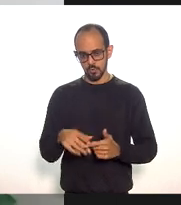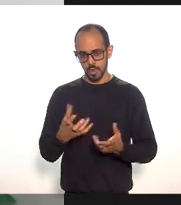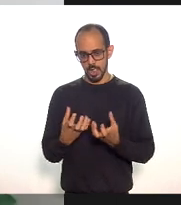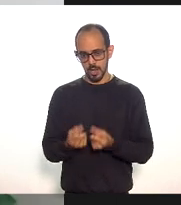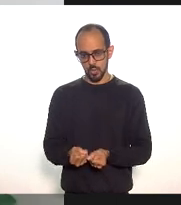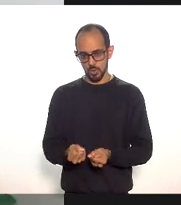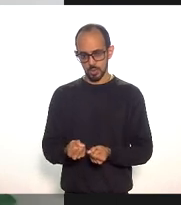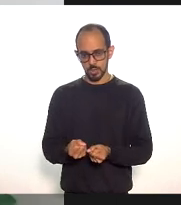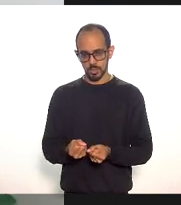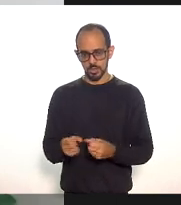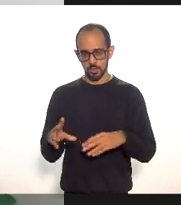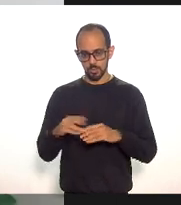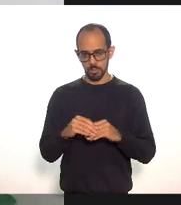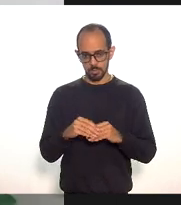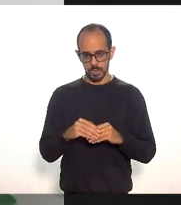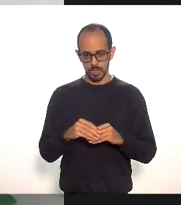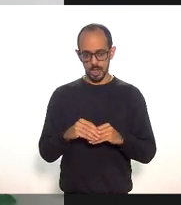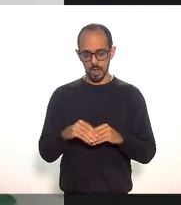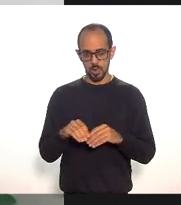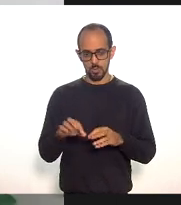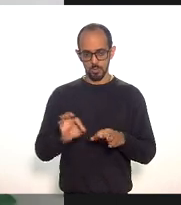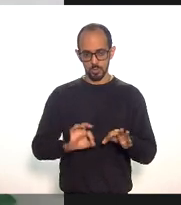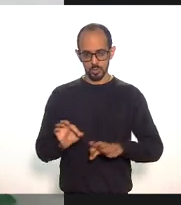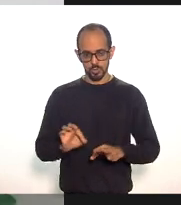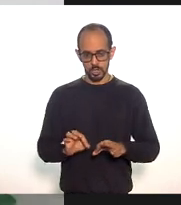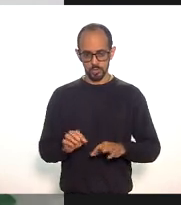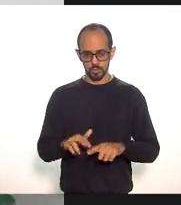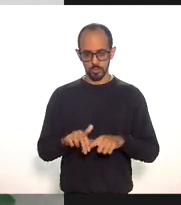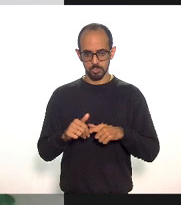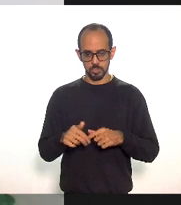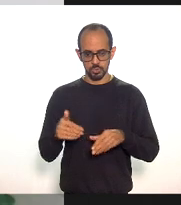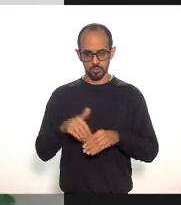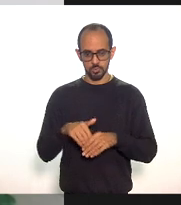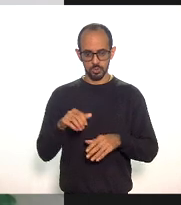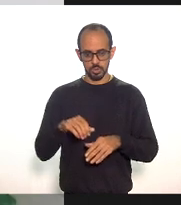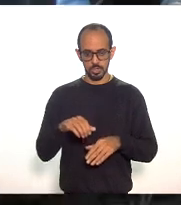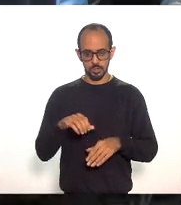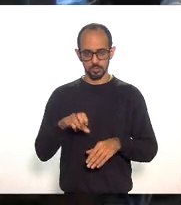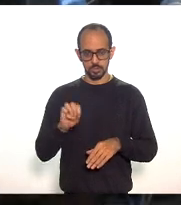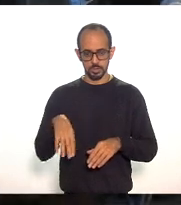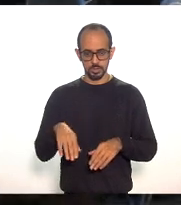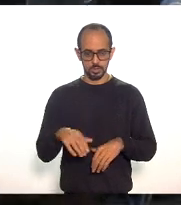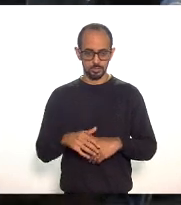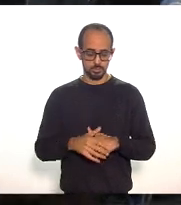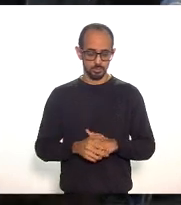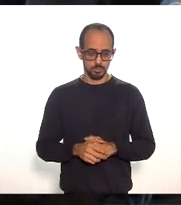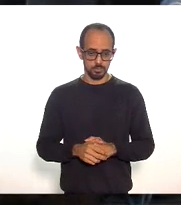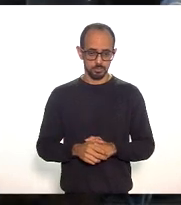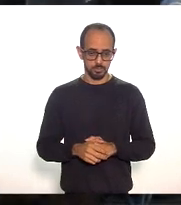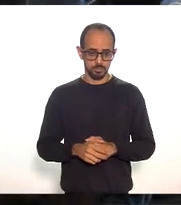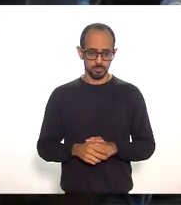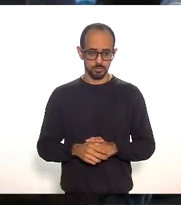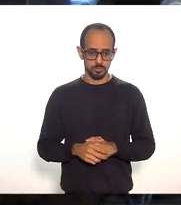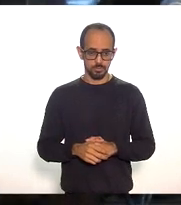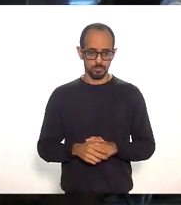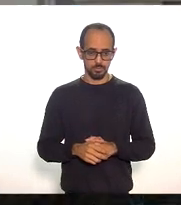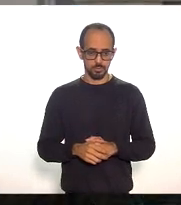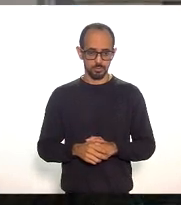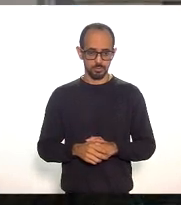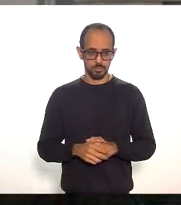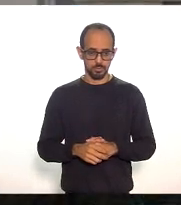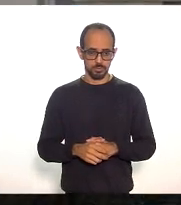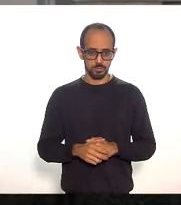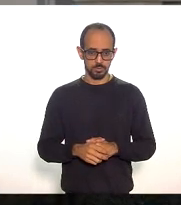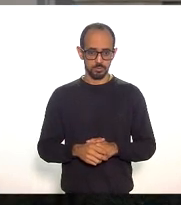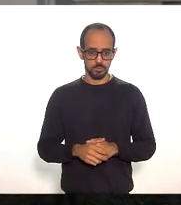de maneira complementar o projeto, então votamos sim. Deputada Renata Souza vota sim.